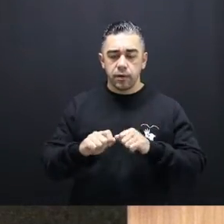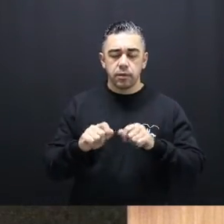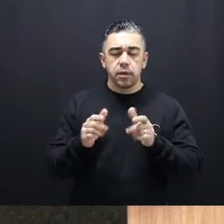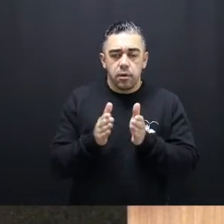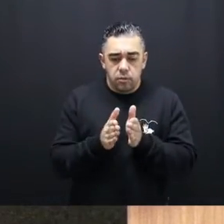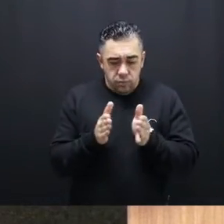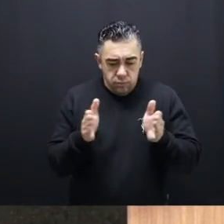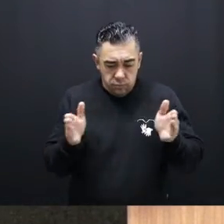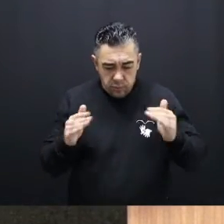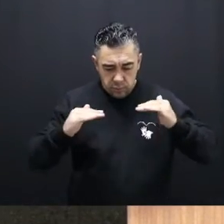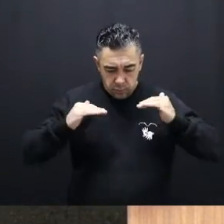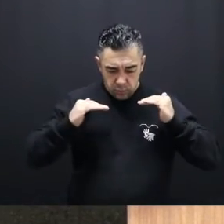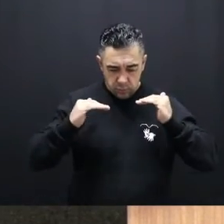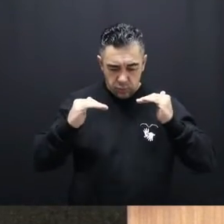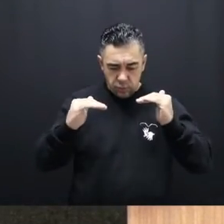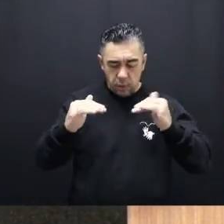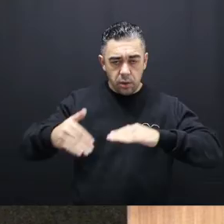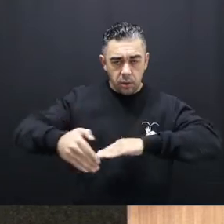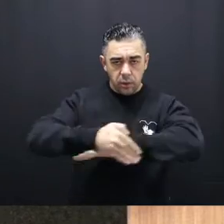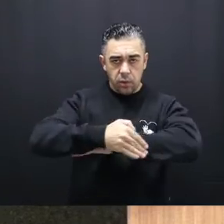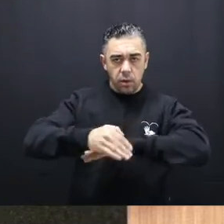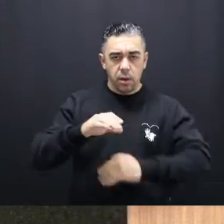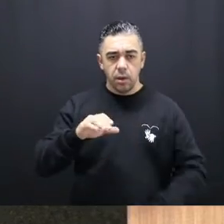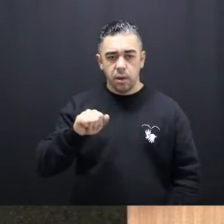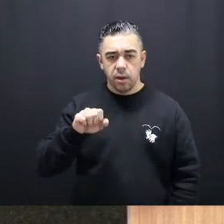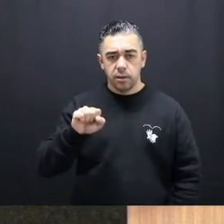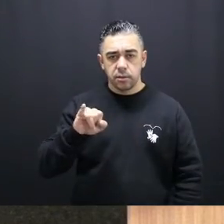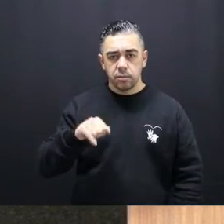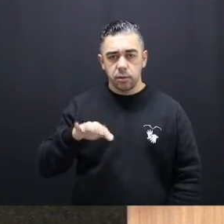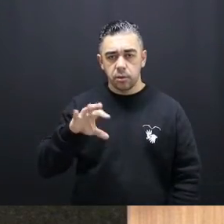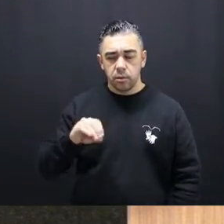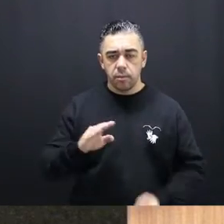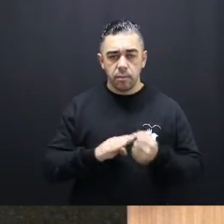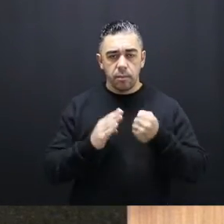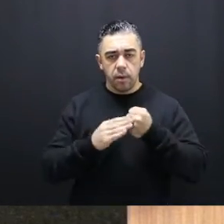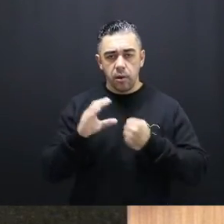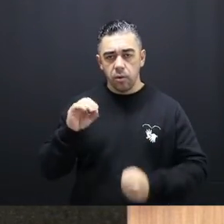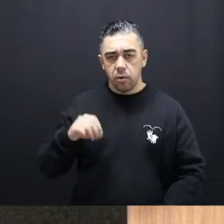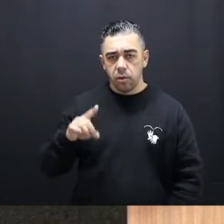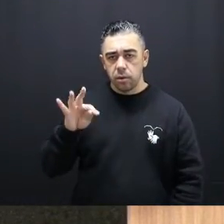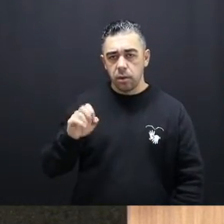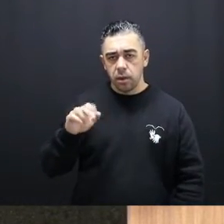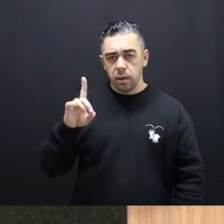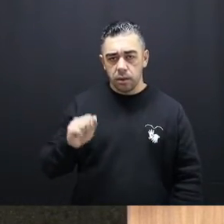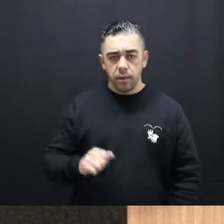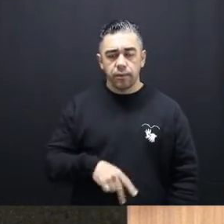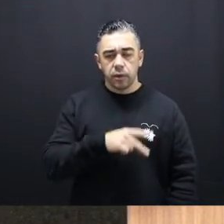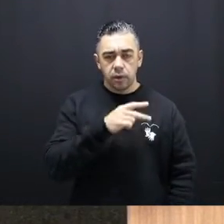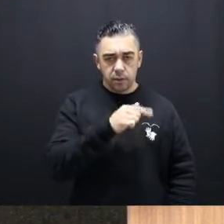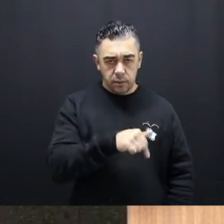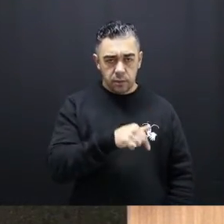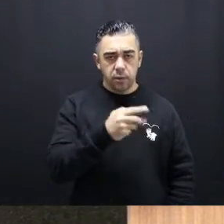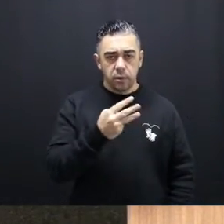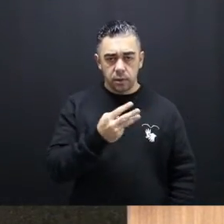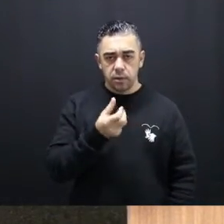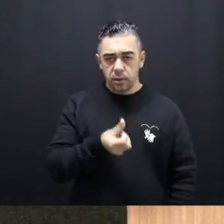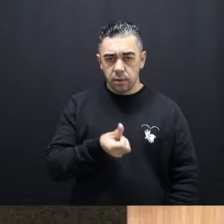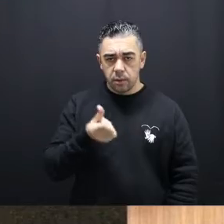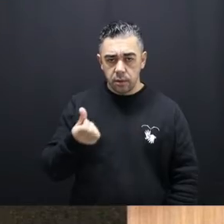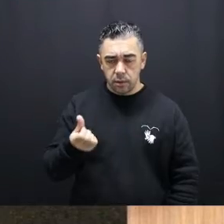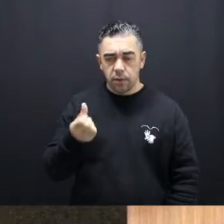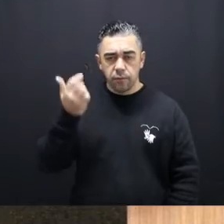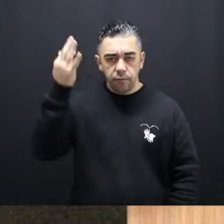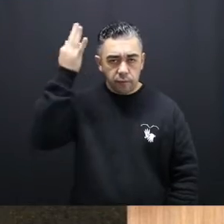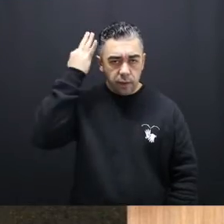esse acabamento em todas são da Rua Casimiro Grosso no bairro Contenda indicação 7366 do vereador Renê